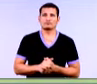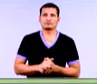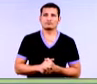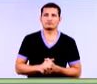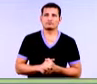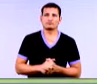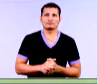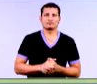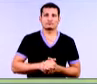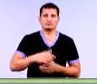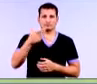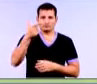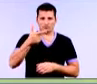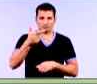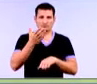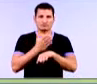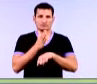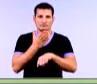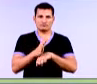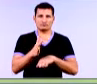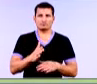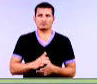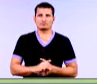A segunda atividade,